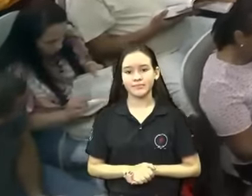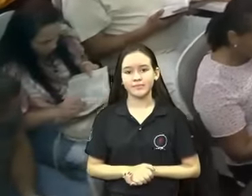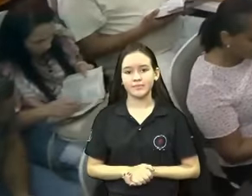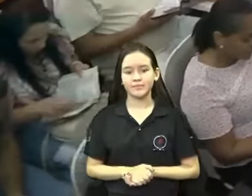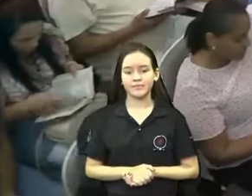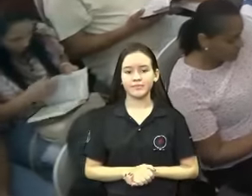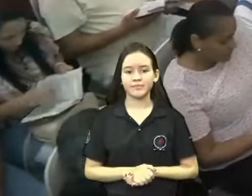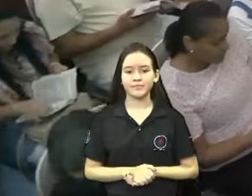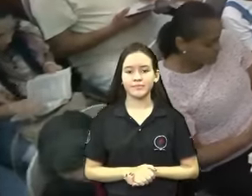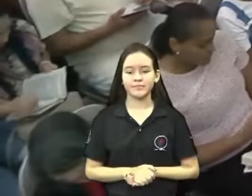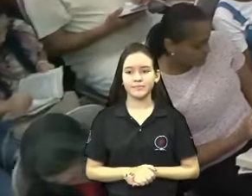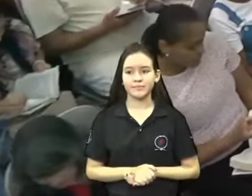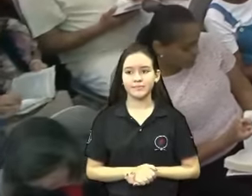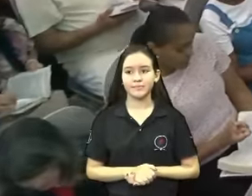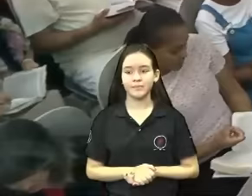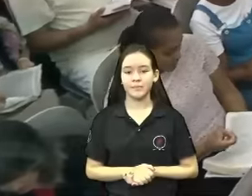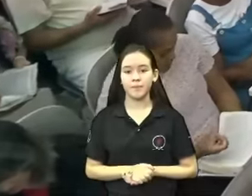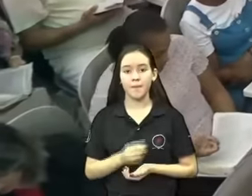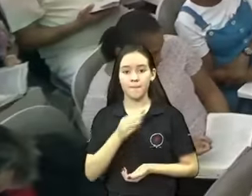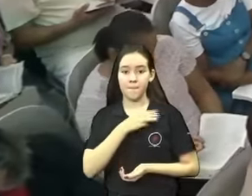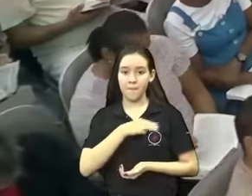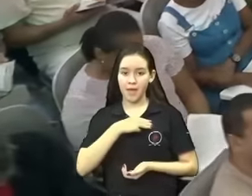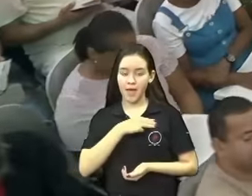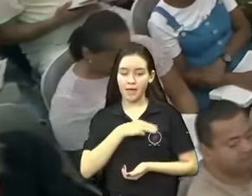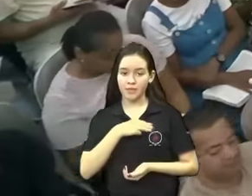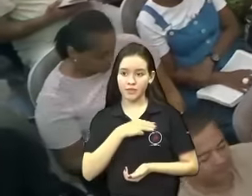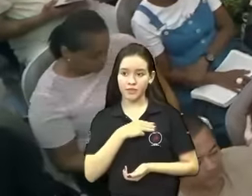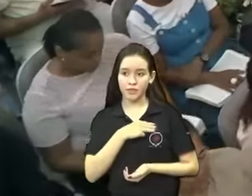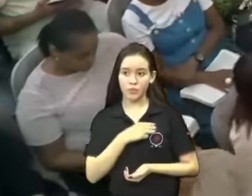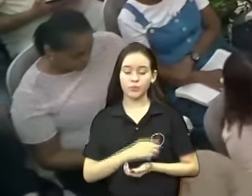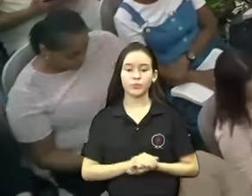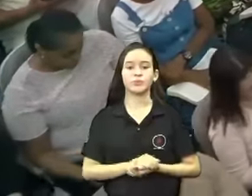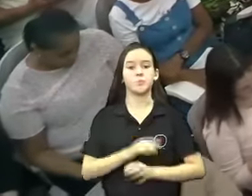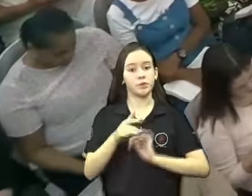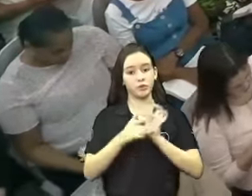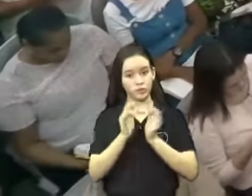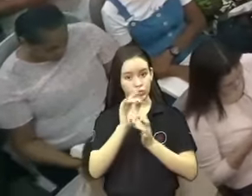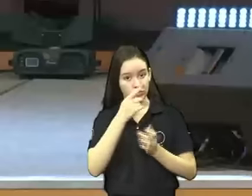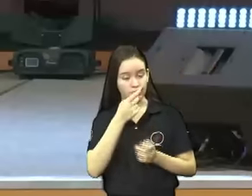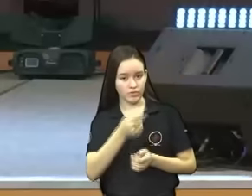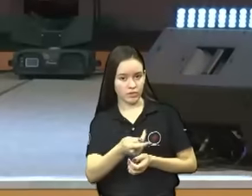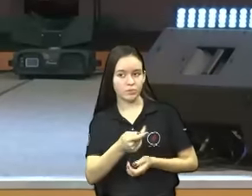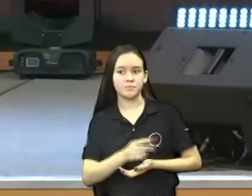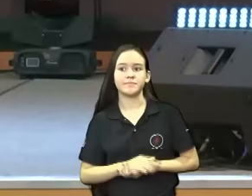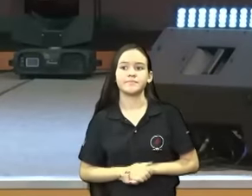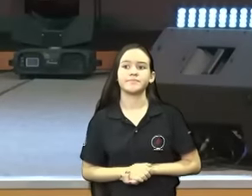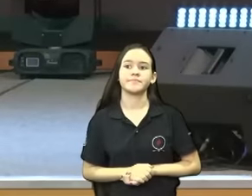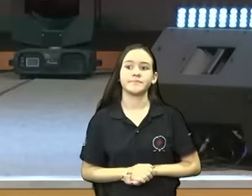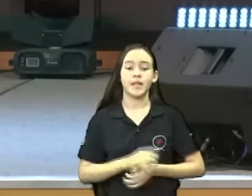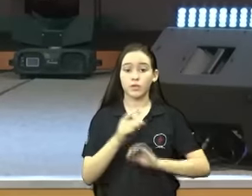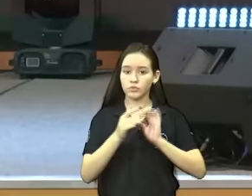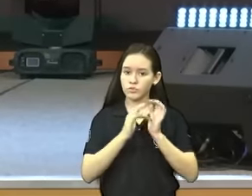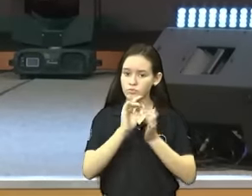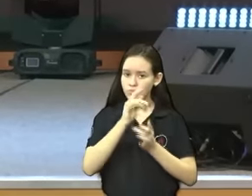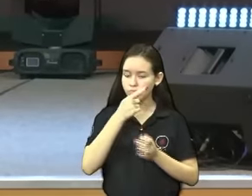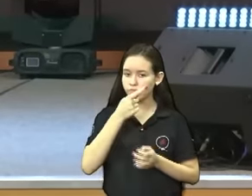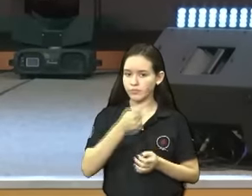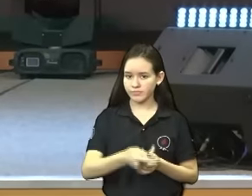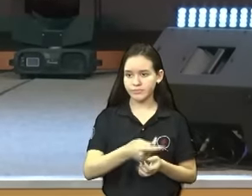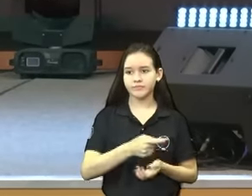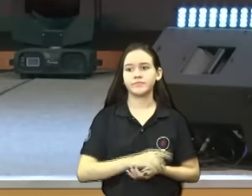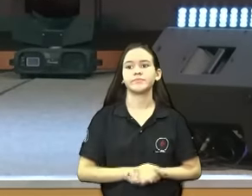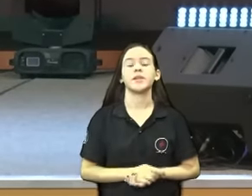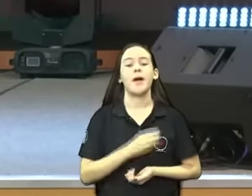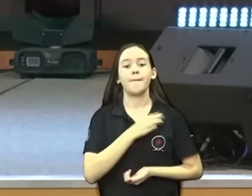o evangelho de Mateus palavras de Jesus as palavras de Jesus